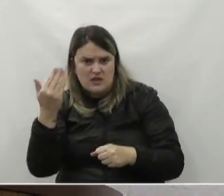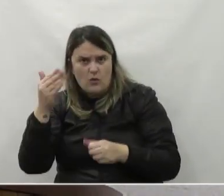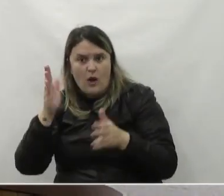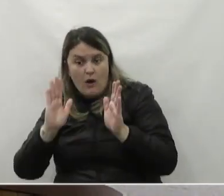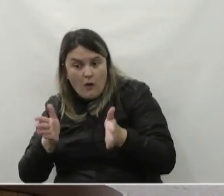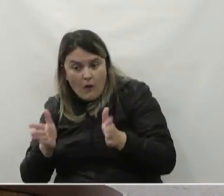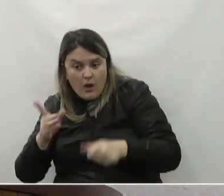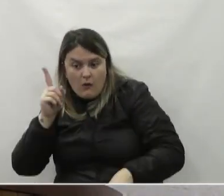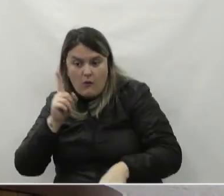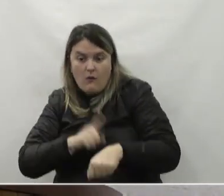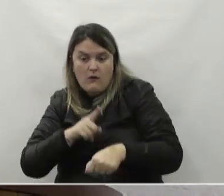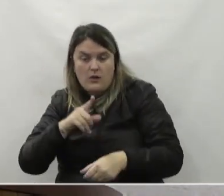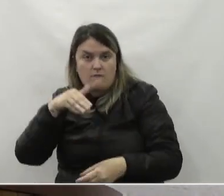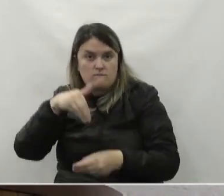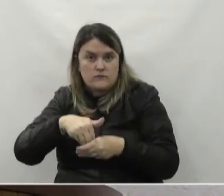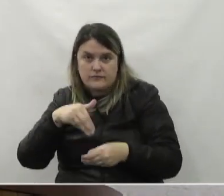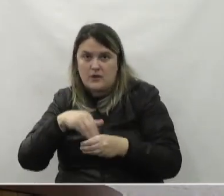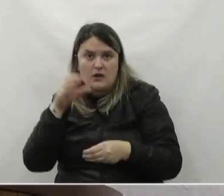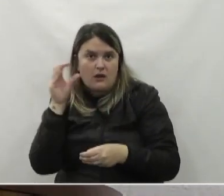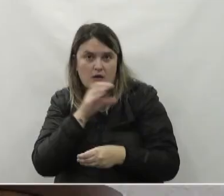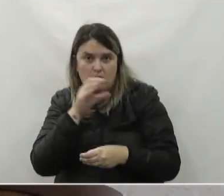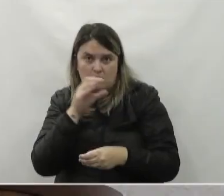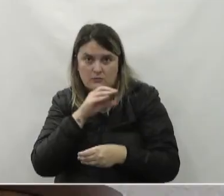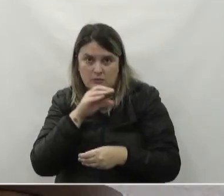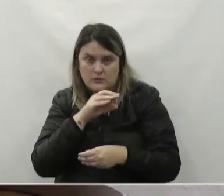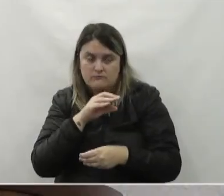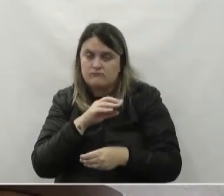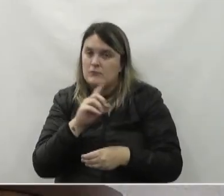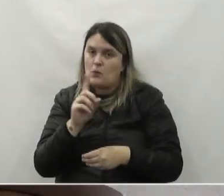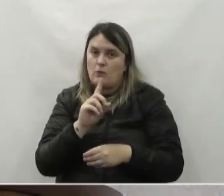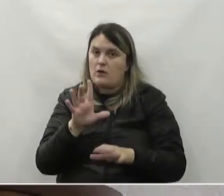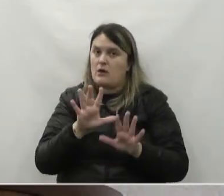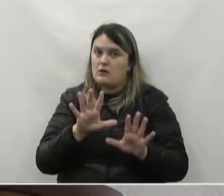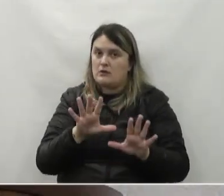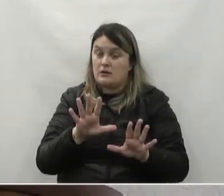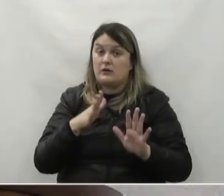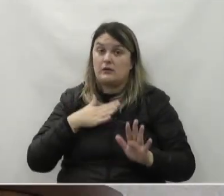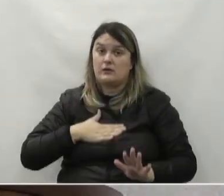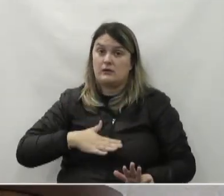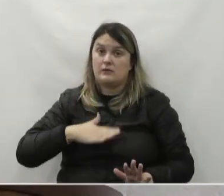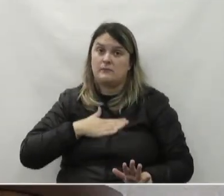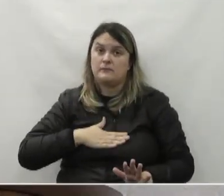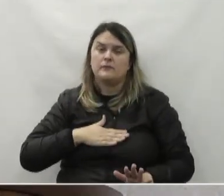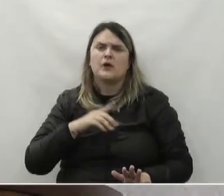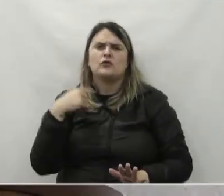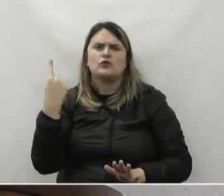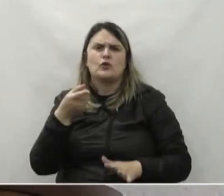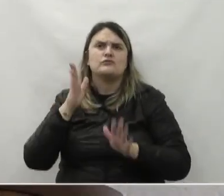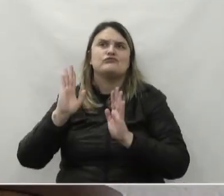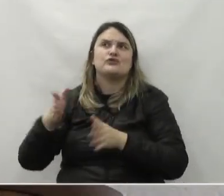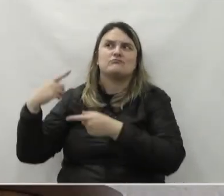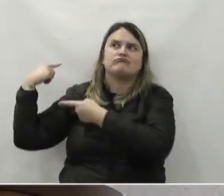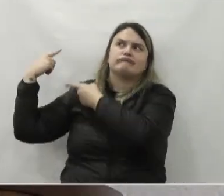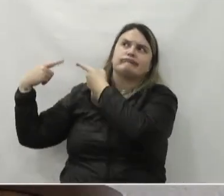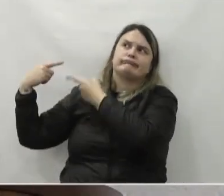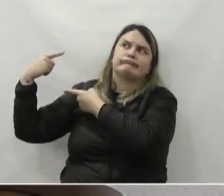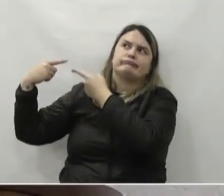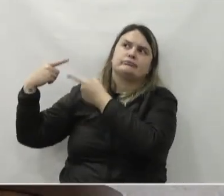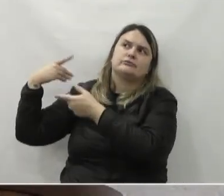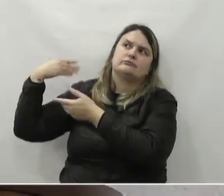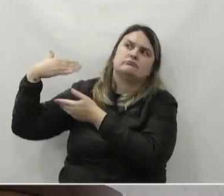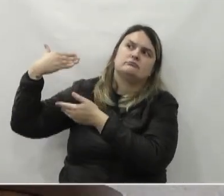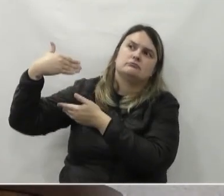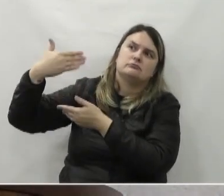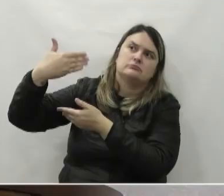agora teria que ser votado a toque de caixa. E não é bem isso daí. Né? A gente vem discutindo, como bem